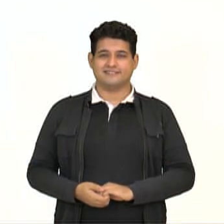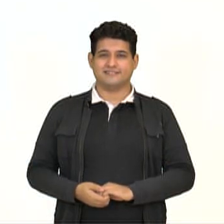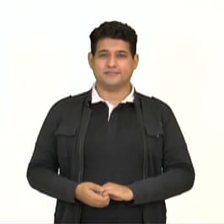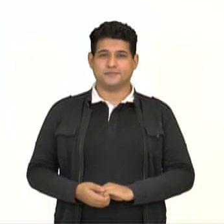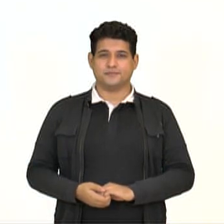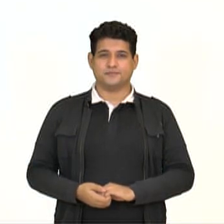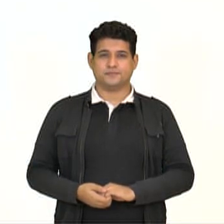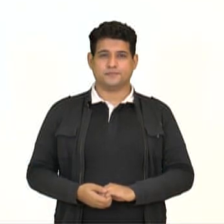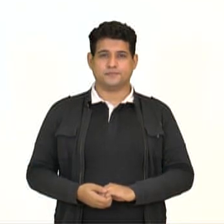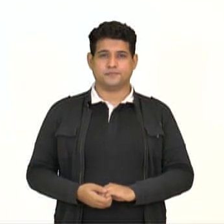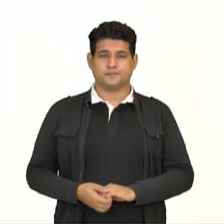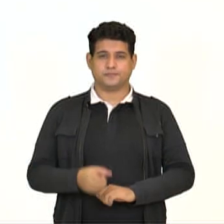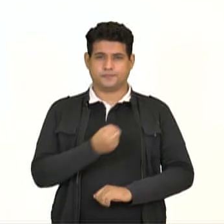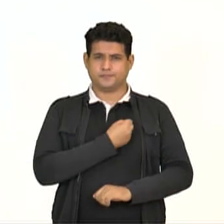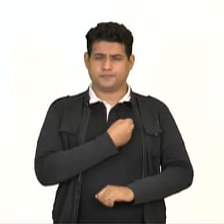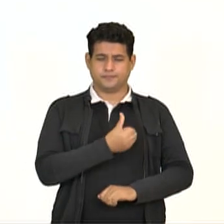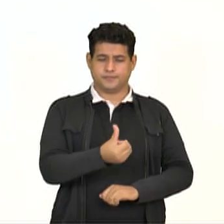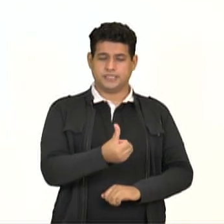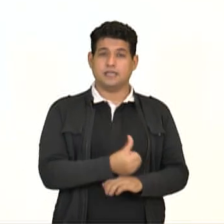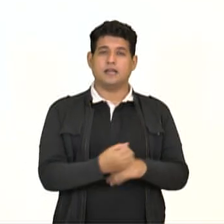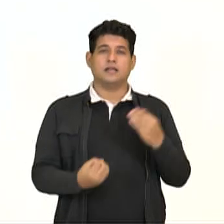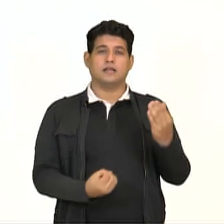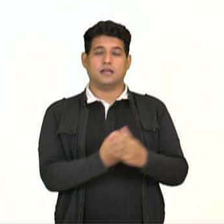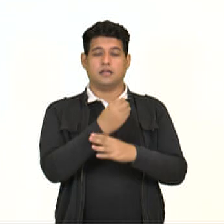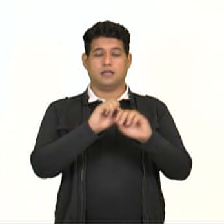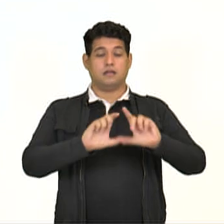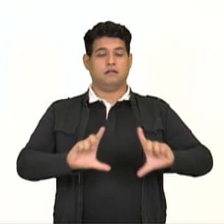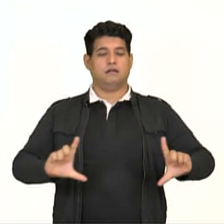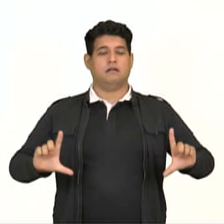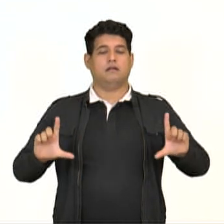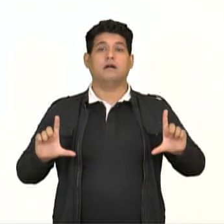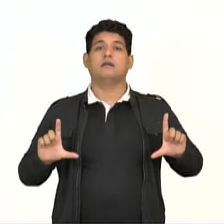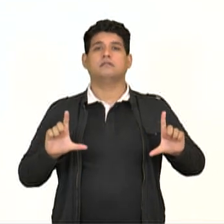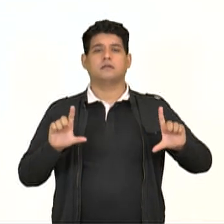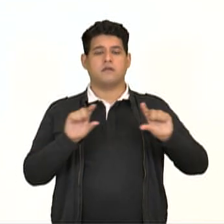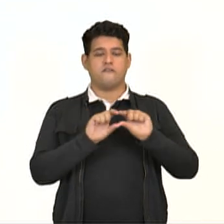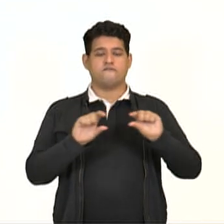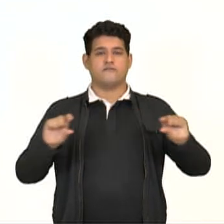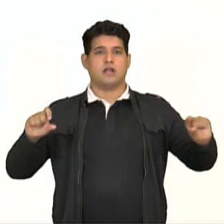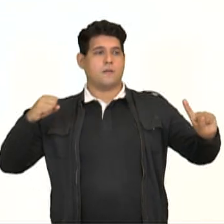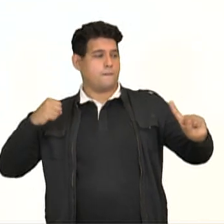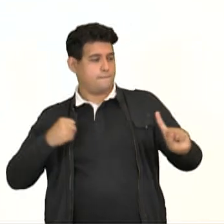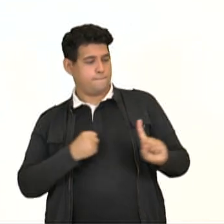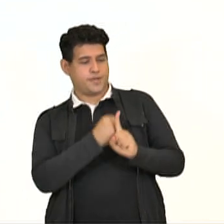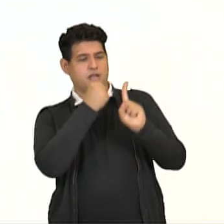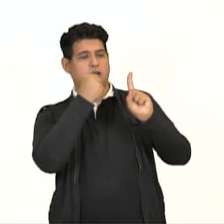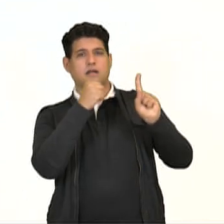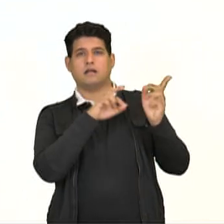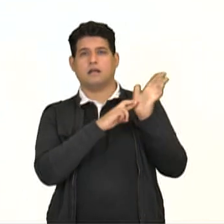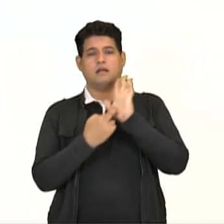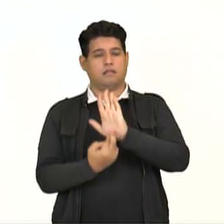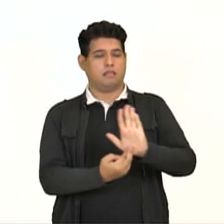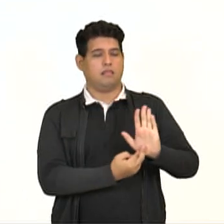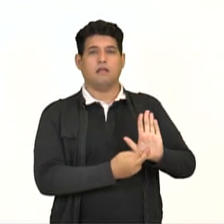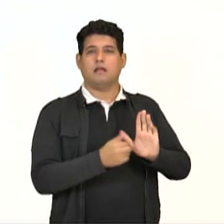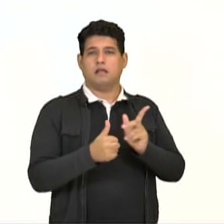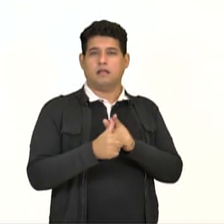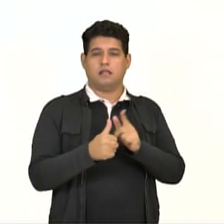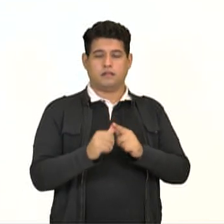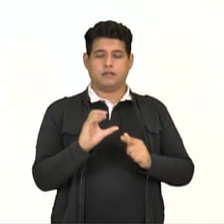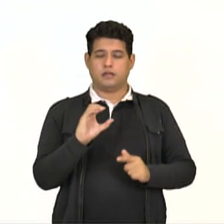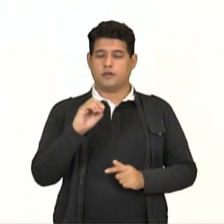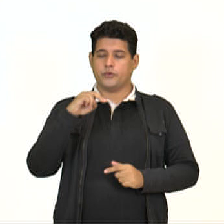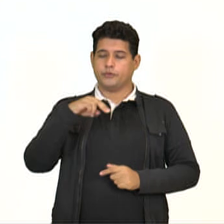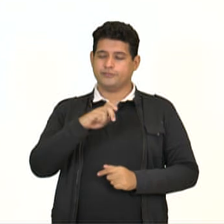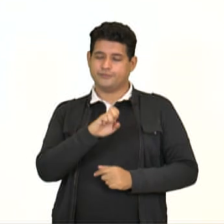Number 6. Crie um pôster de campanha e uma frase impactante que o represente na primeira